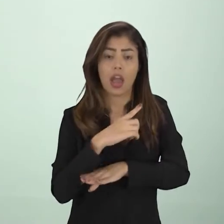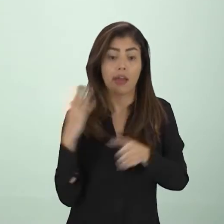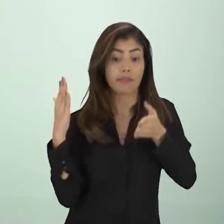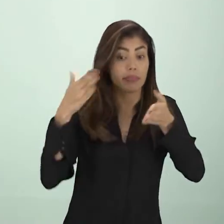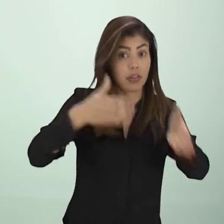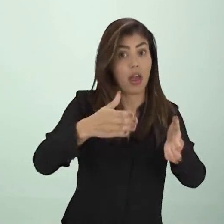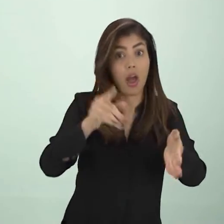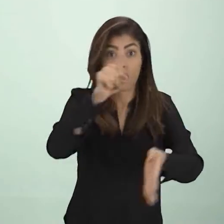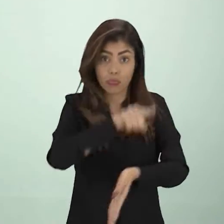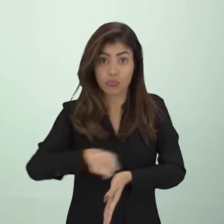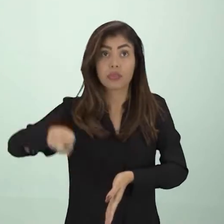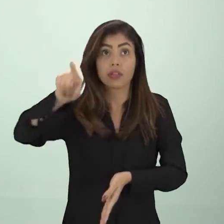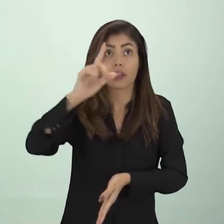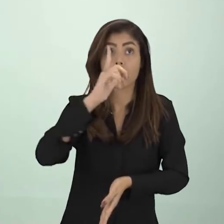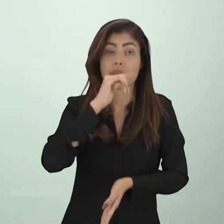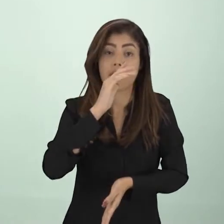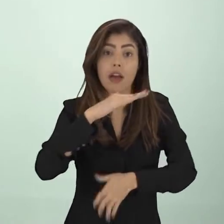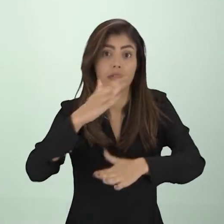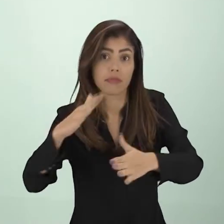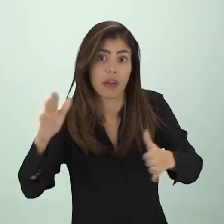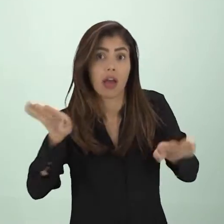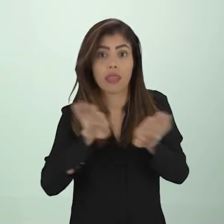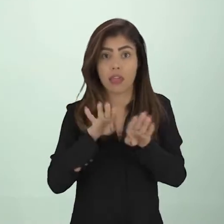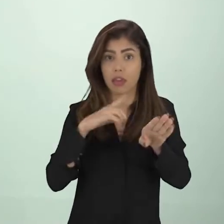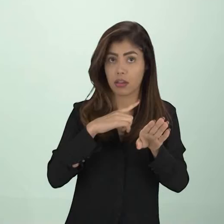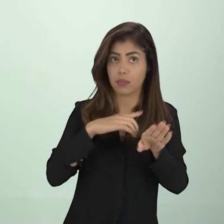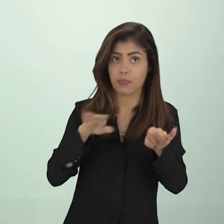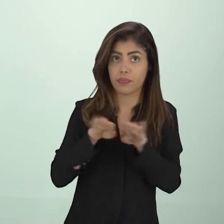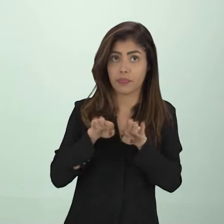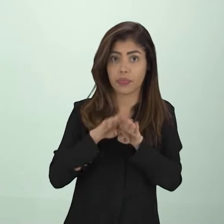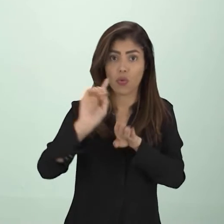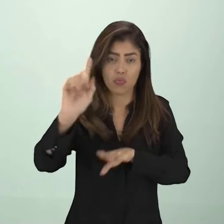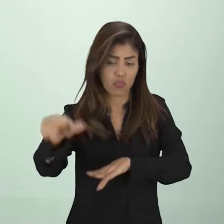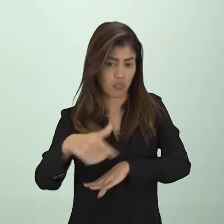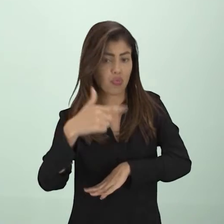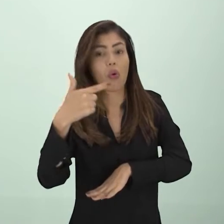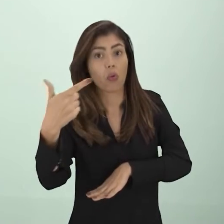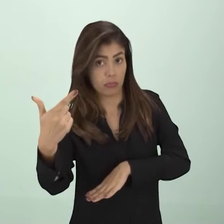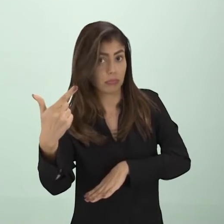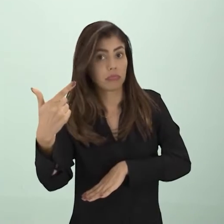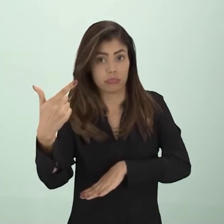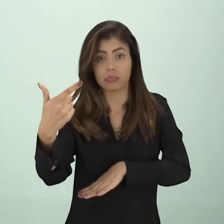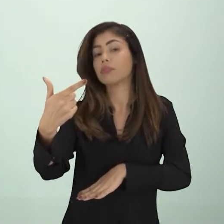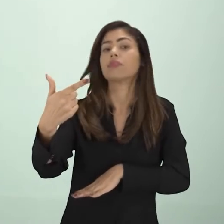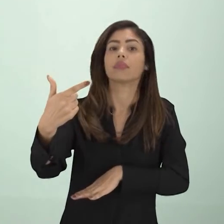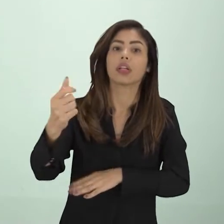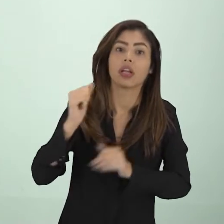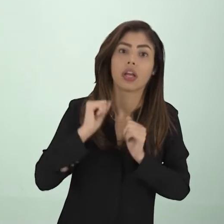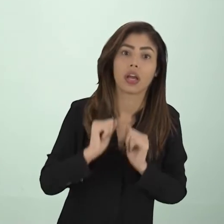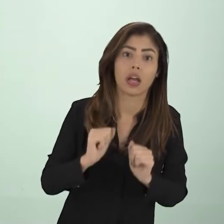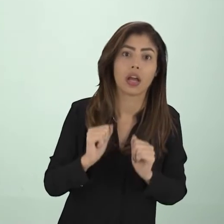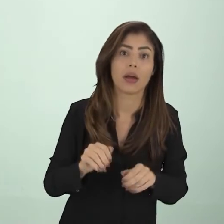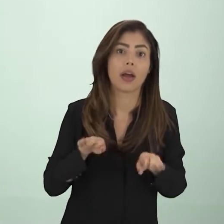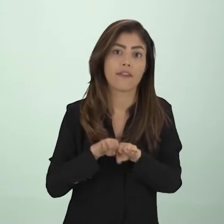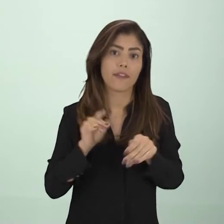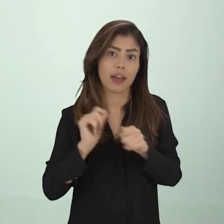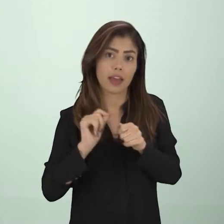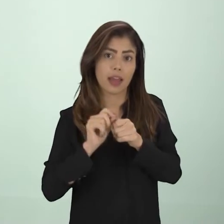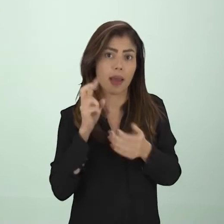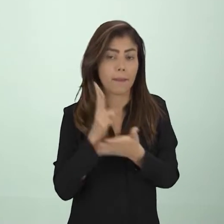centrais do ciclo da água. Com certeza, os outros ciclos, eu acredito que vocês vão fazer a mesma